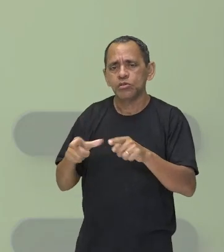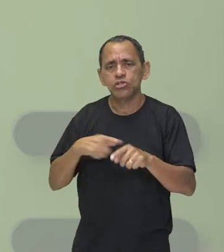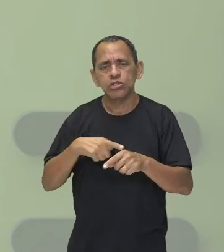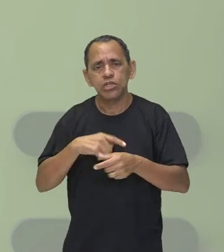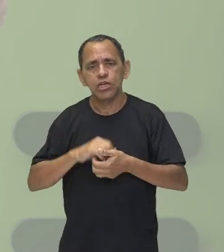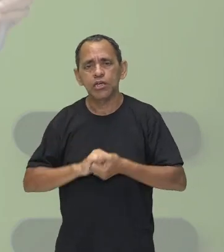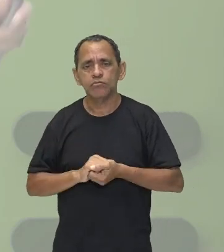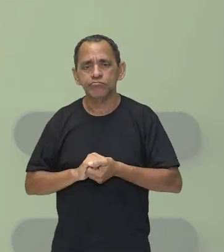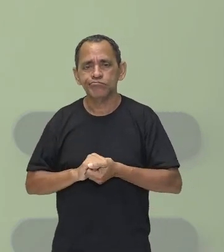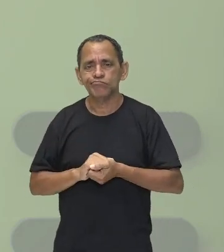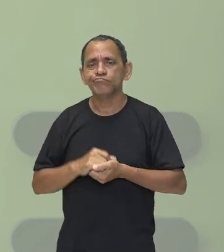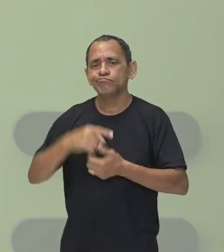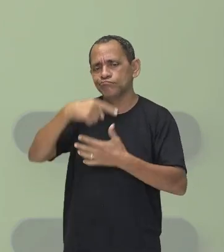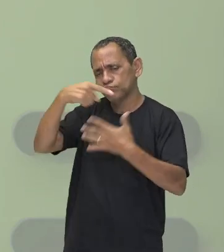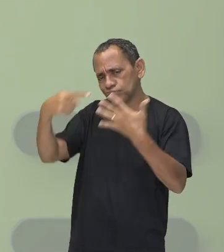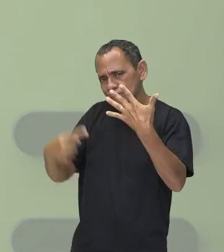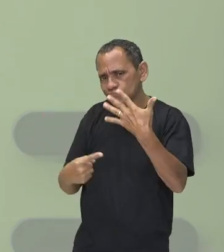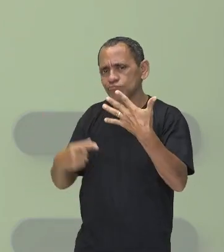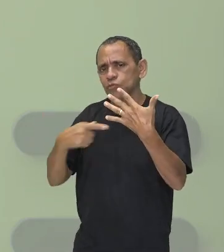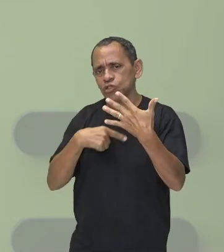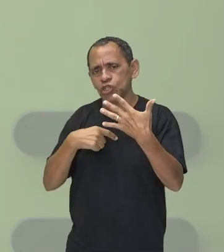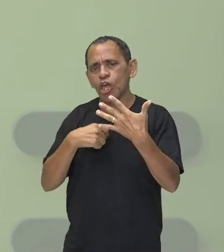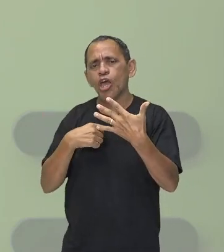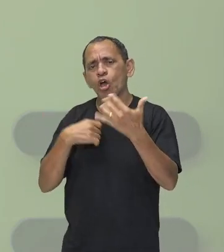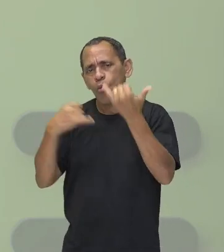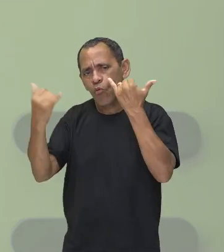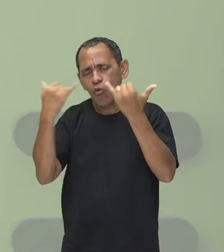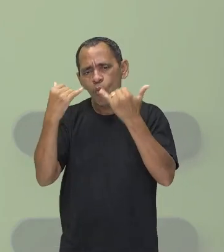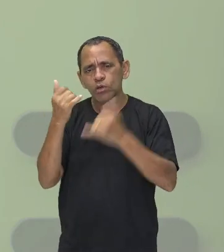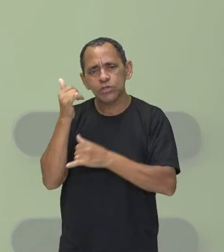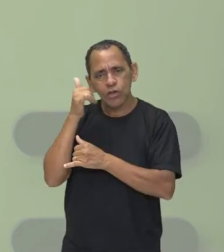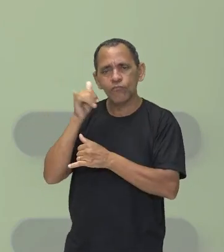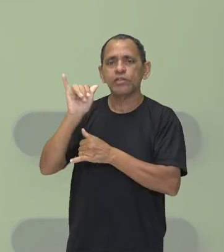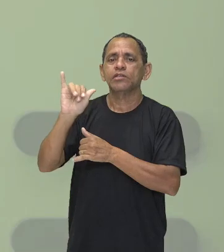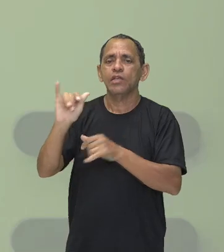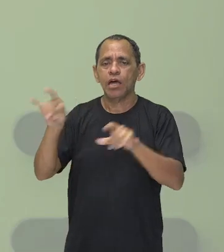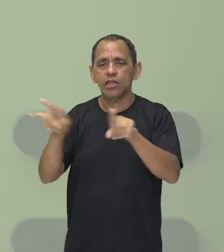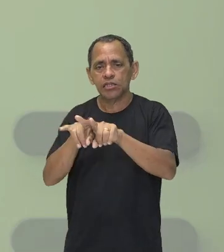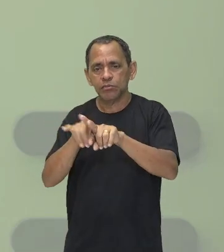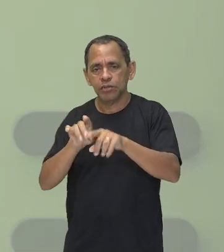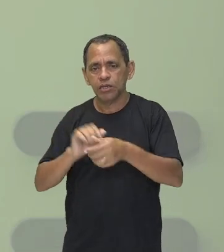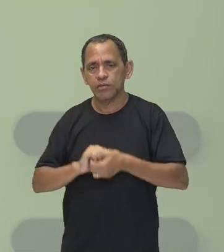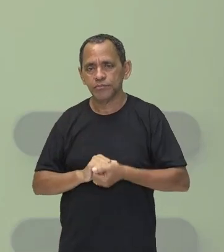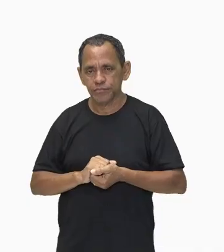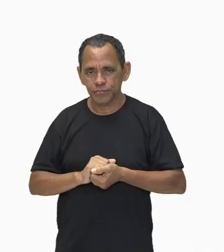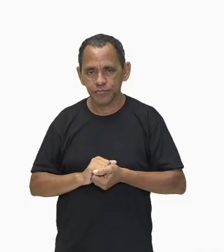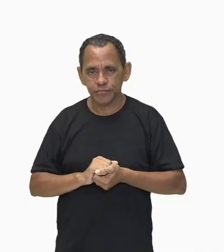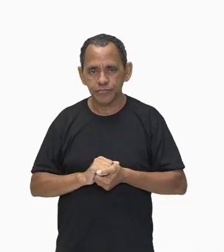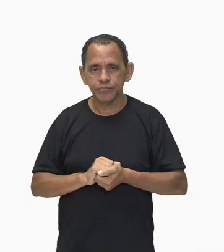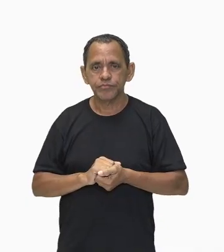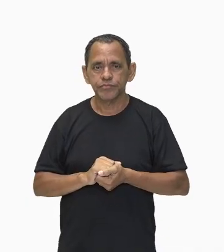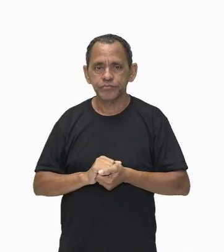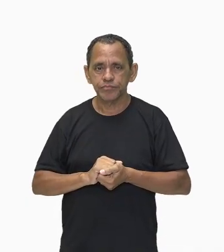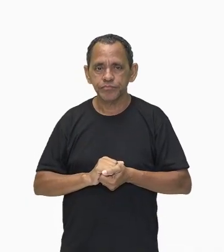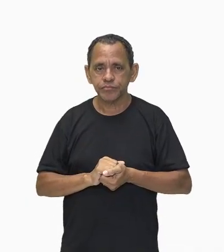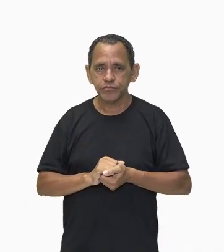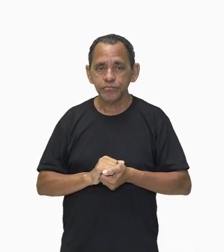para a gente ter como informação evitar essas situações. Vamos conhecer